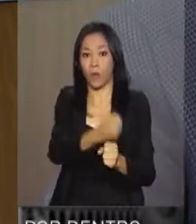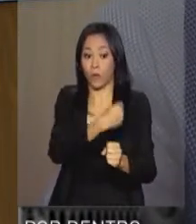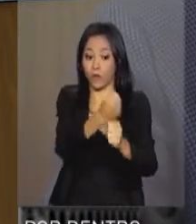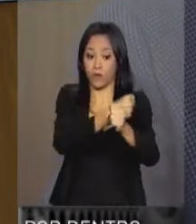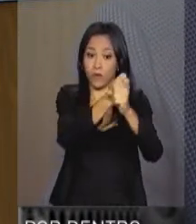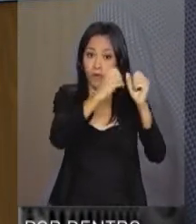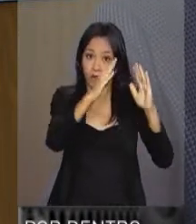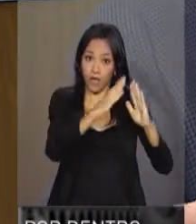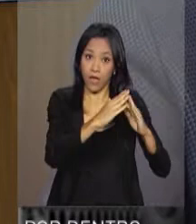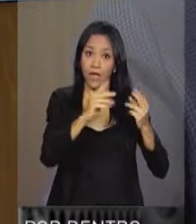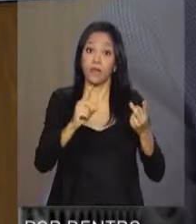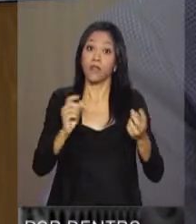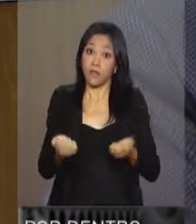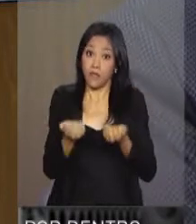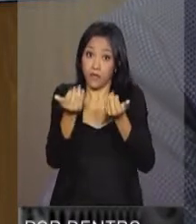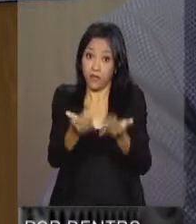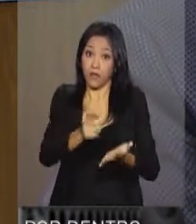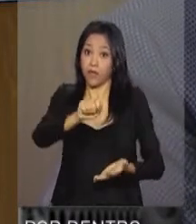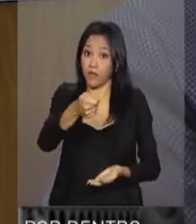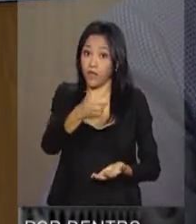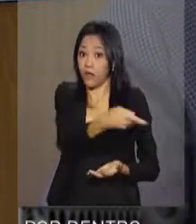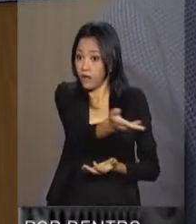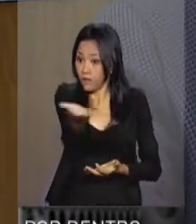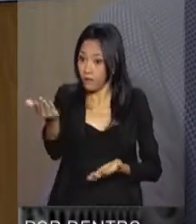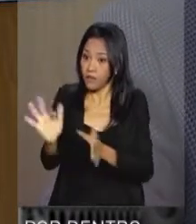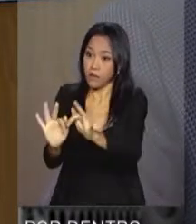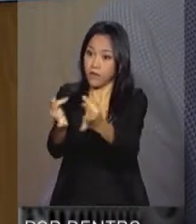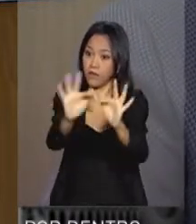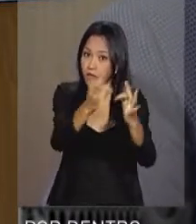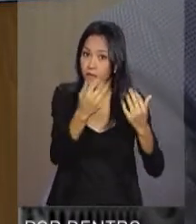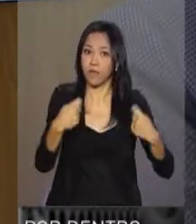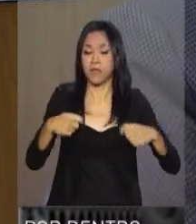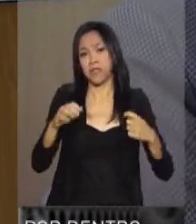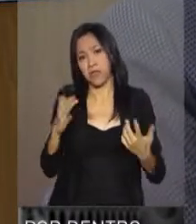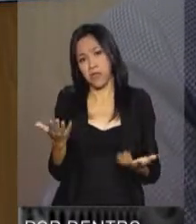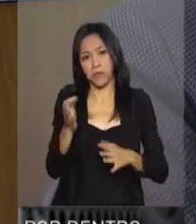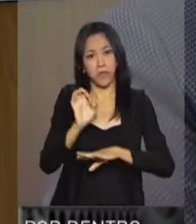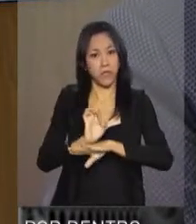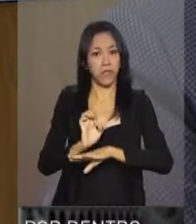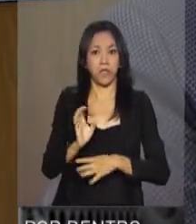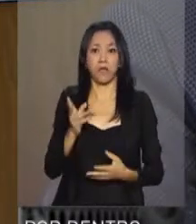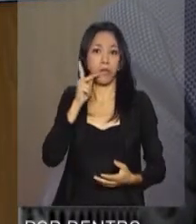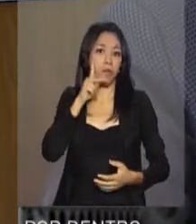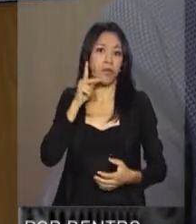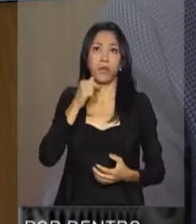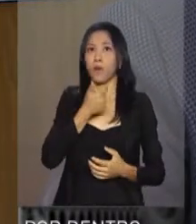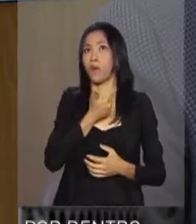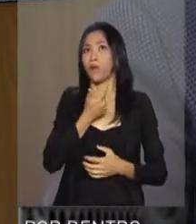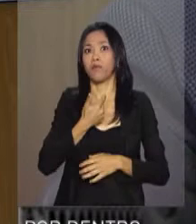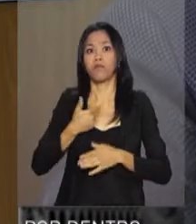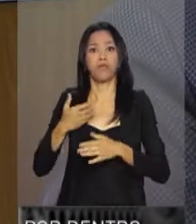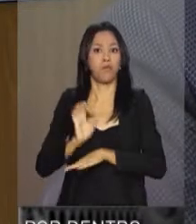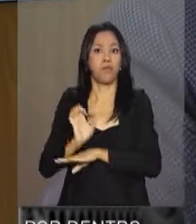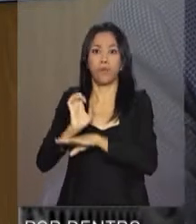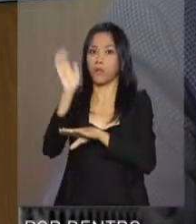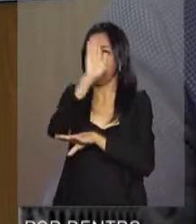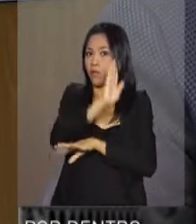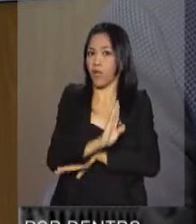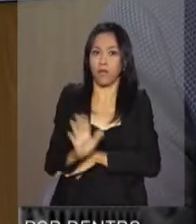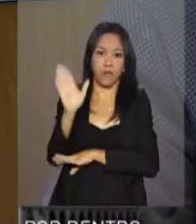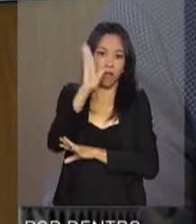minha vida ea entrega das chaves às famílias que precisam seja na paraíba seja em todo o brasil no quanto mais for possível